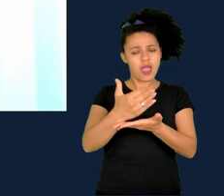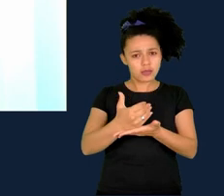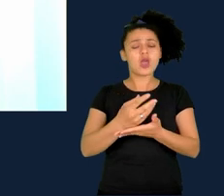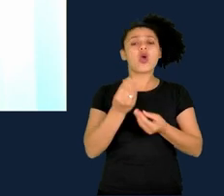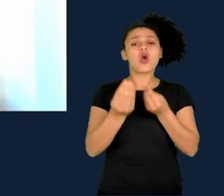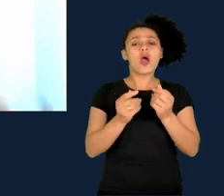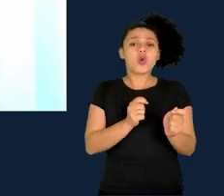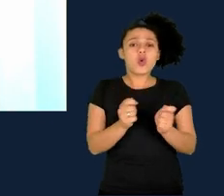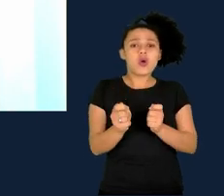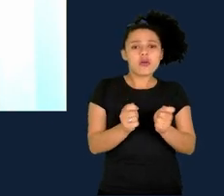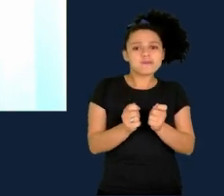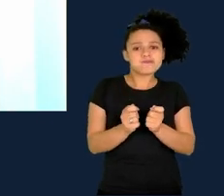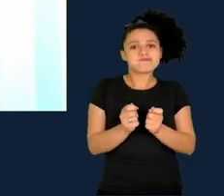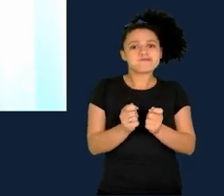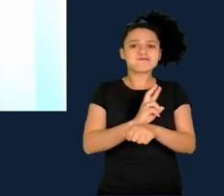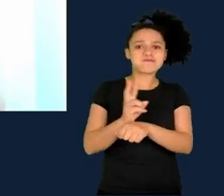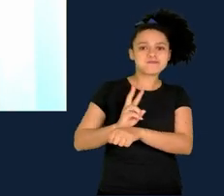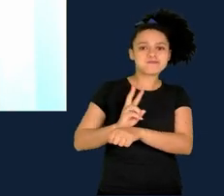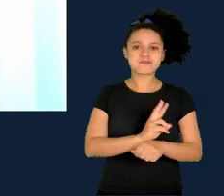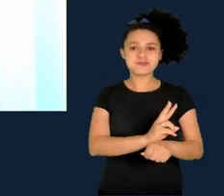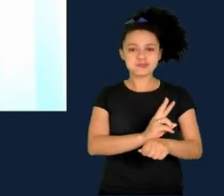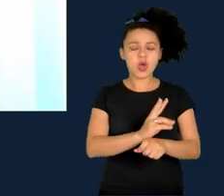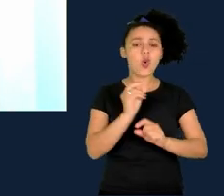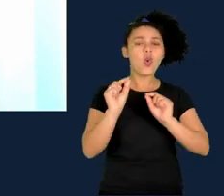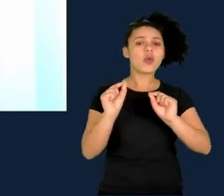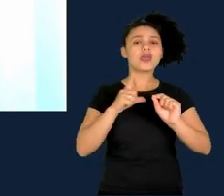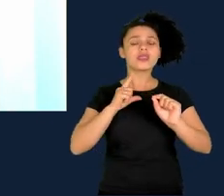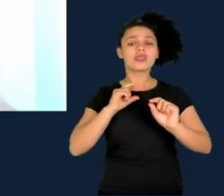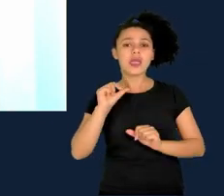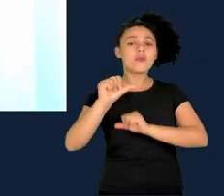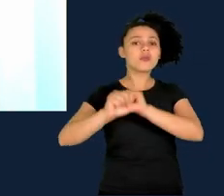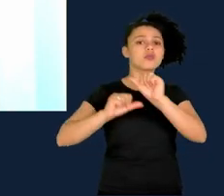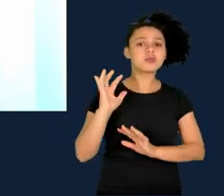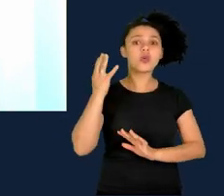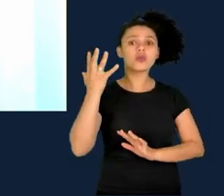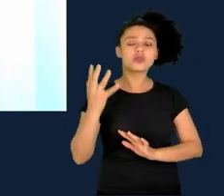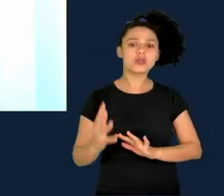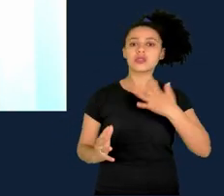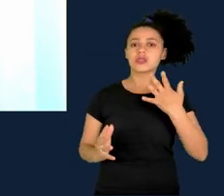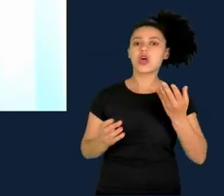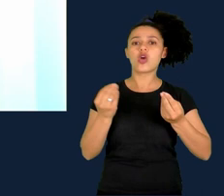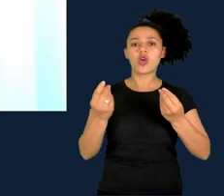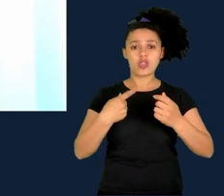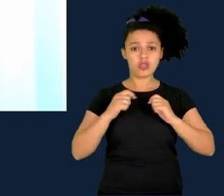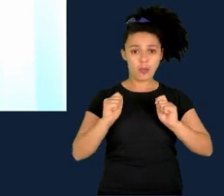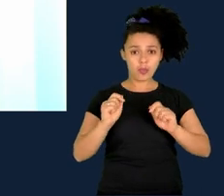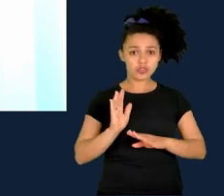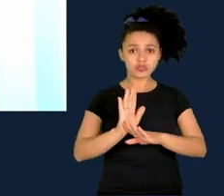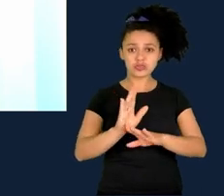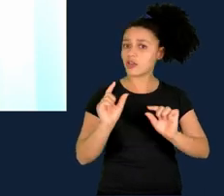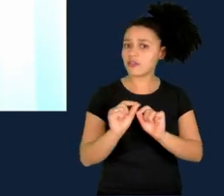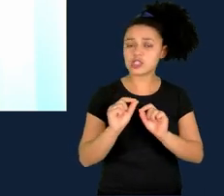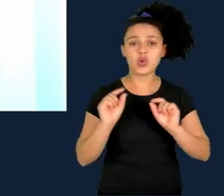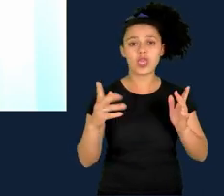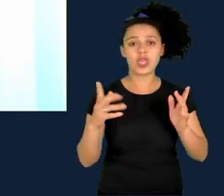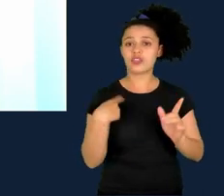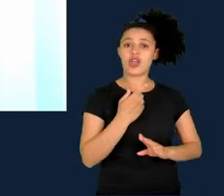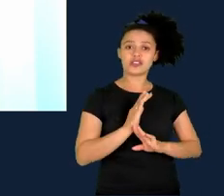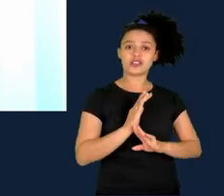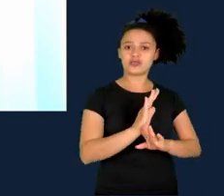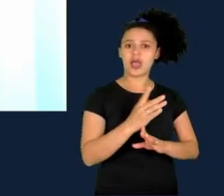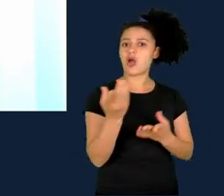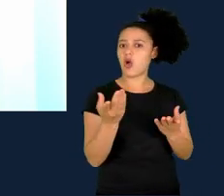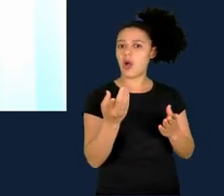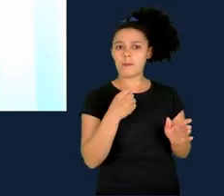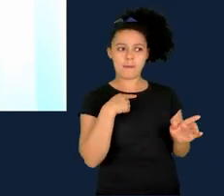monitorar o que há de mudanças, né? E o que a gente pode fazer? A gente pode recorrer aos pesquisadores, a